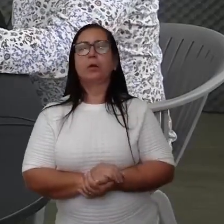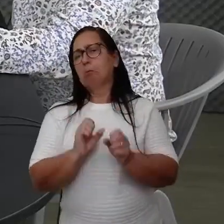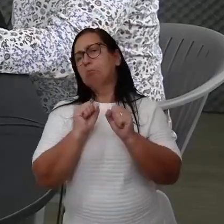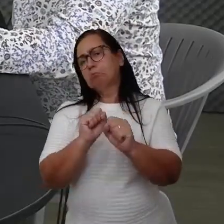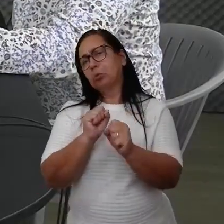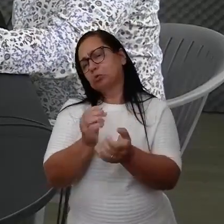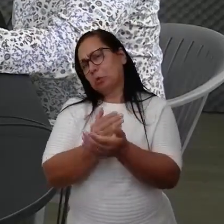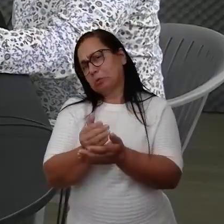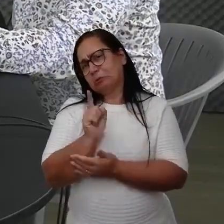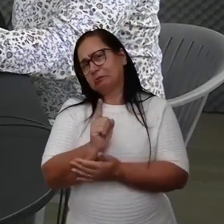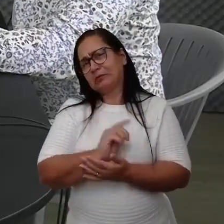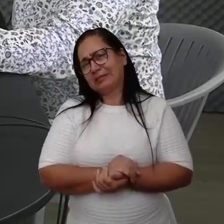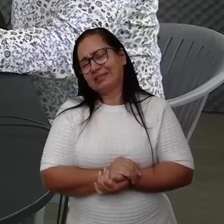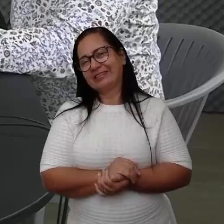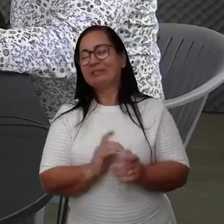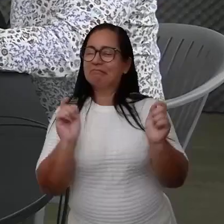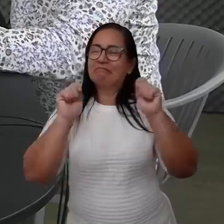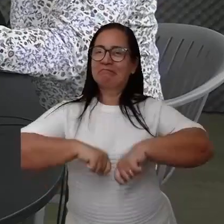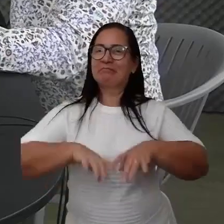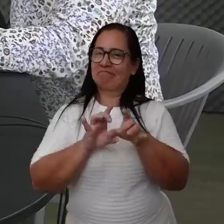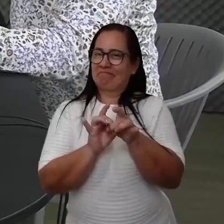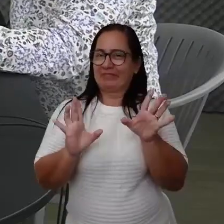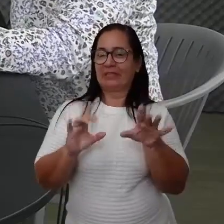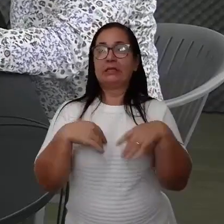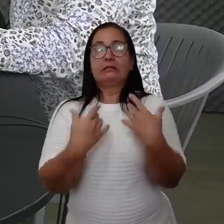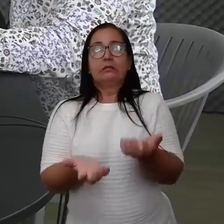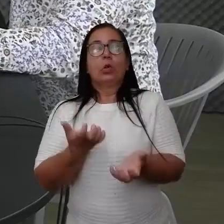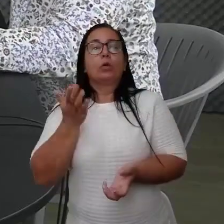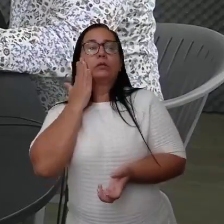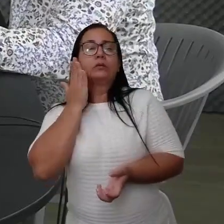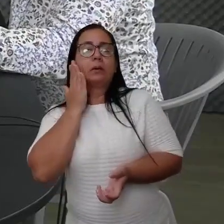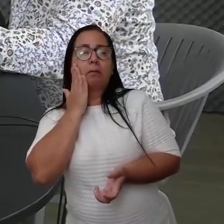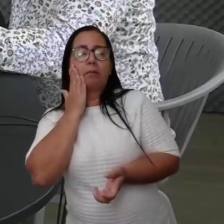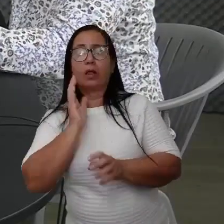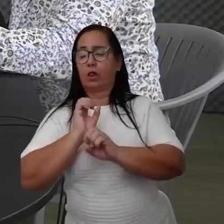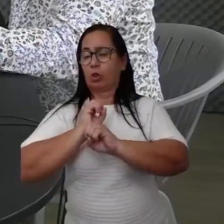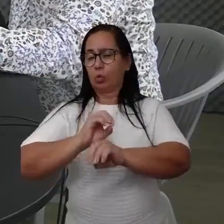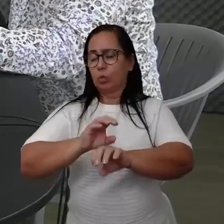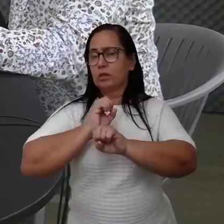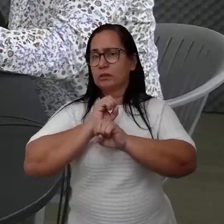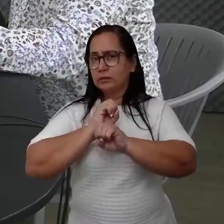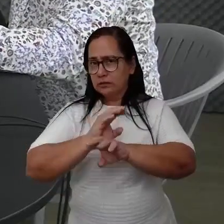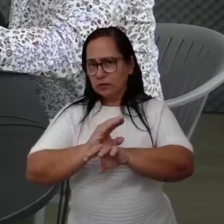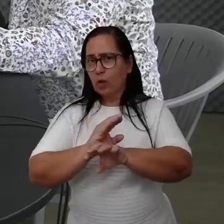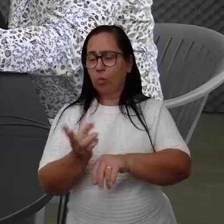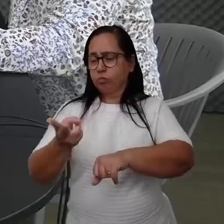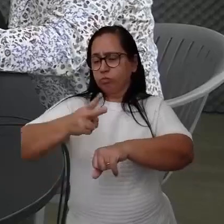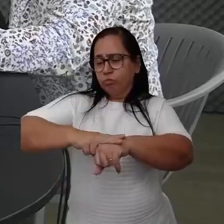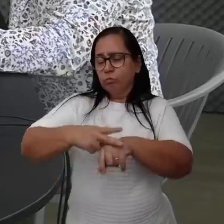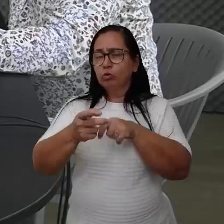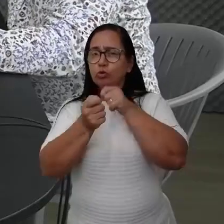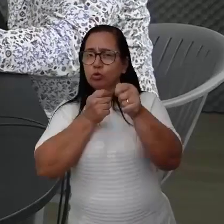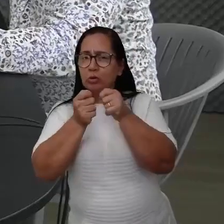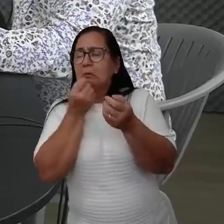por você? Pode ser, Andréa? Margarida, eu queria saber, educação e jornalismo,